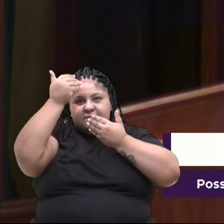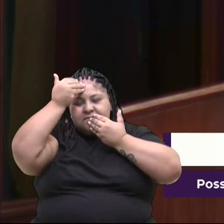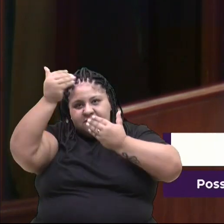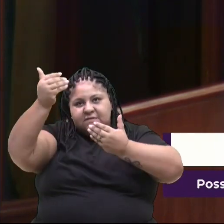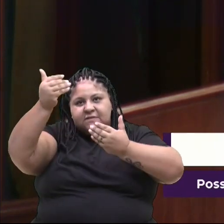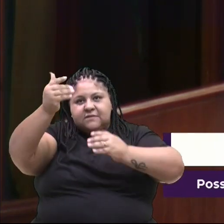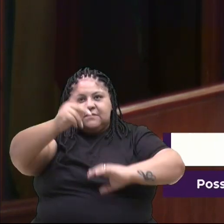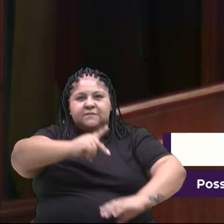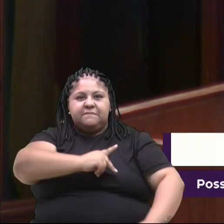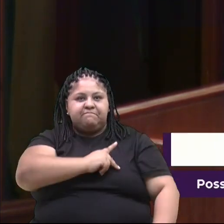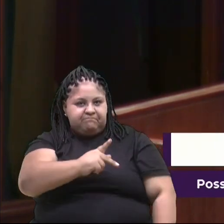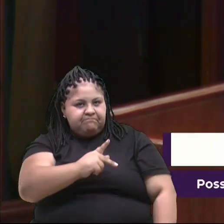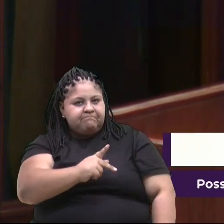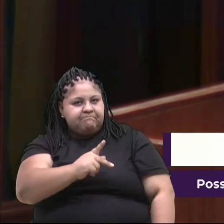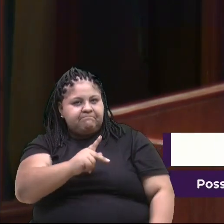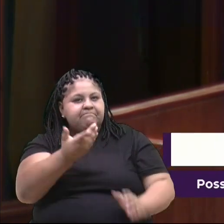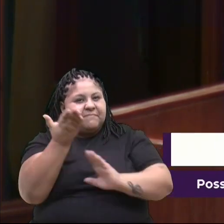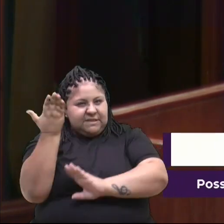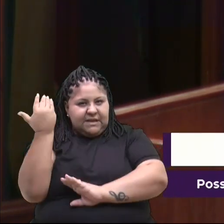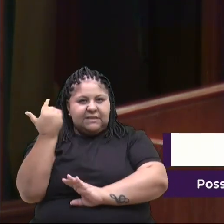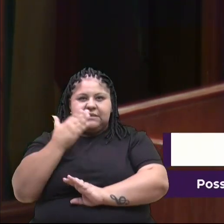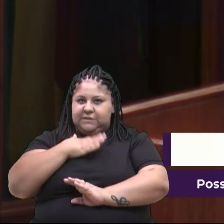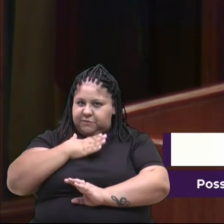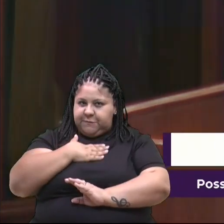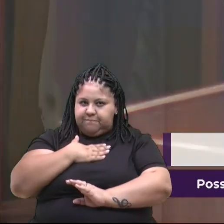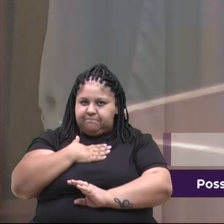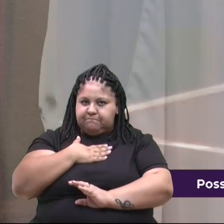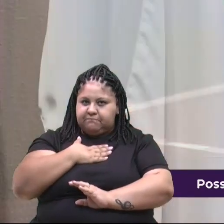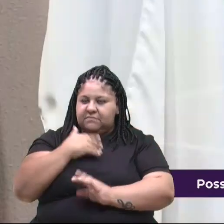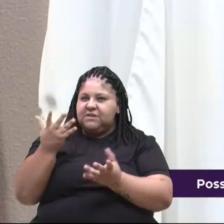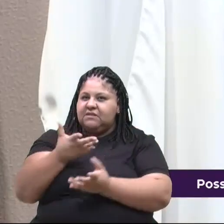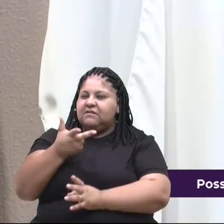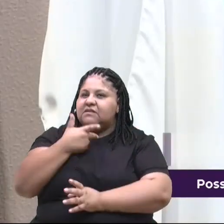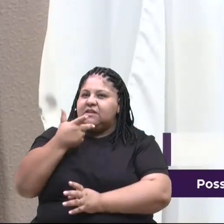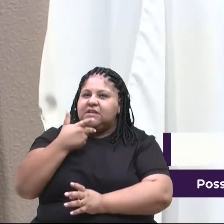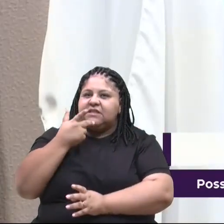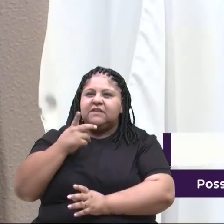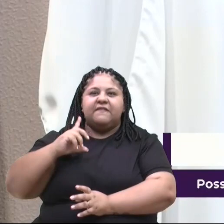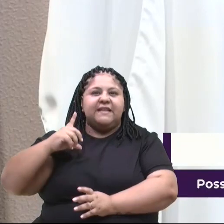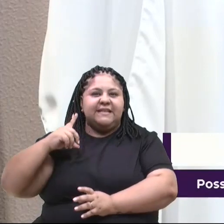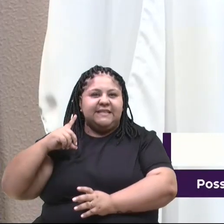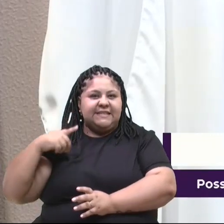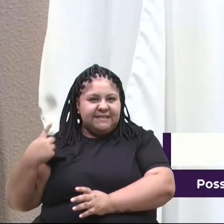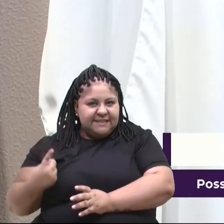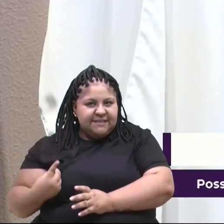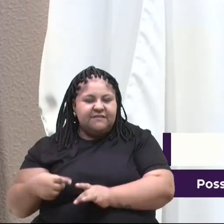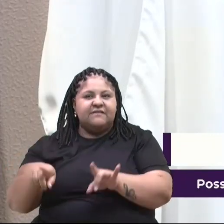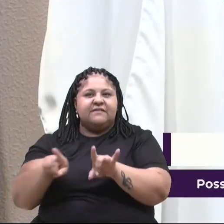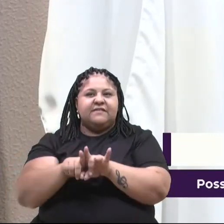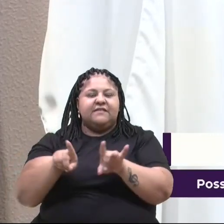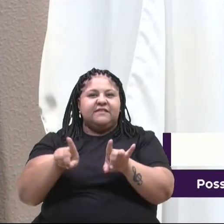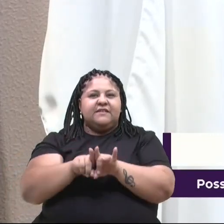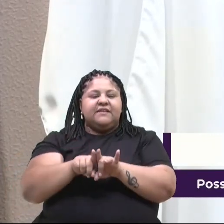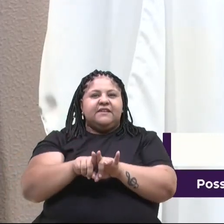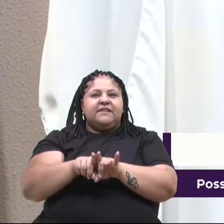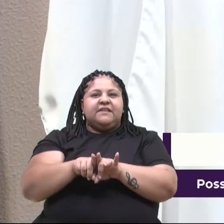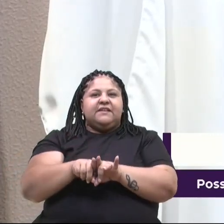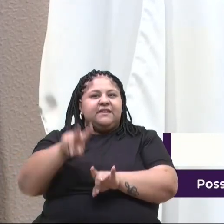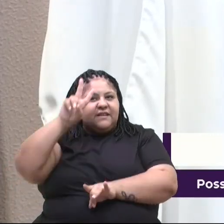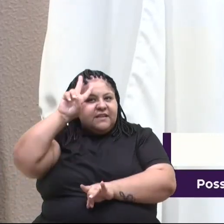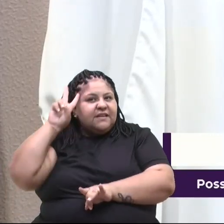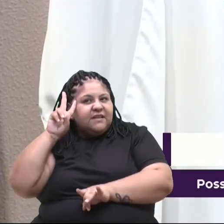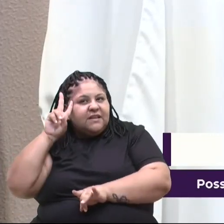aos presidentes que me antecederam. Já falei da vereadora Denise, falo do vereador Velocino. Quando eu entrei